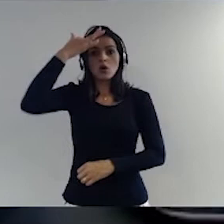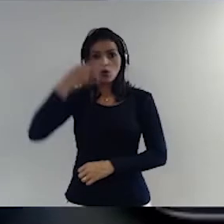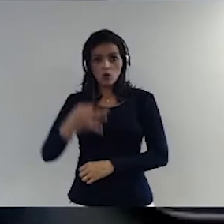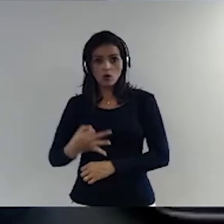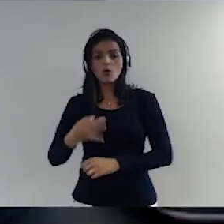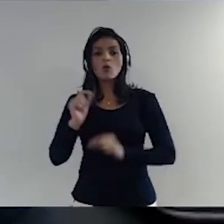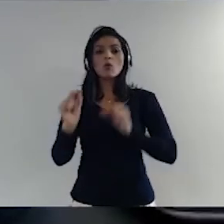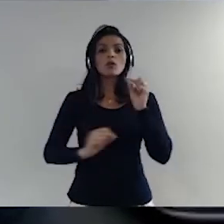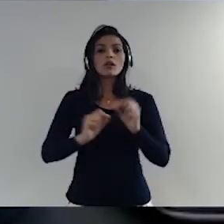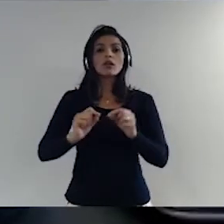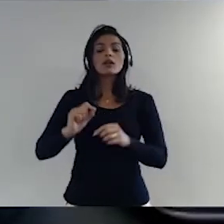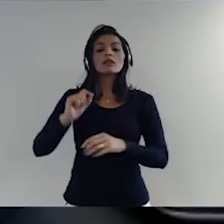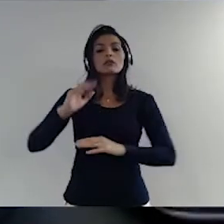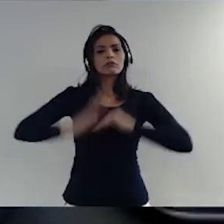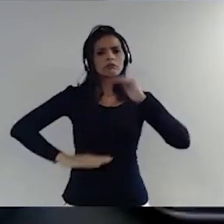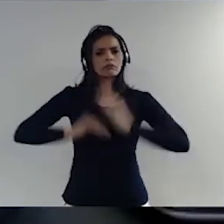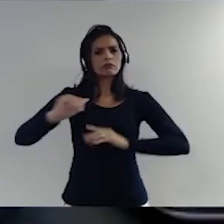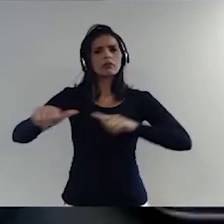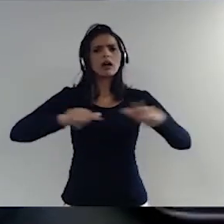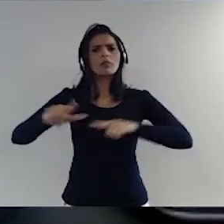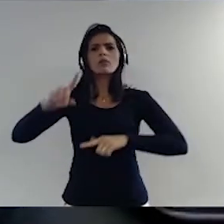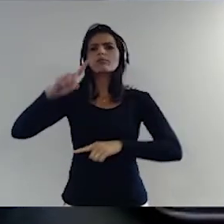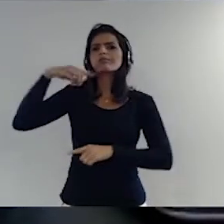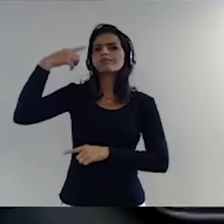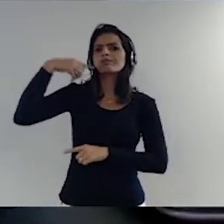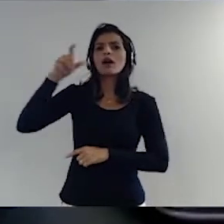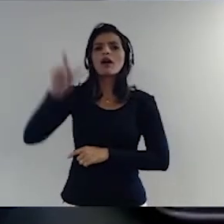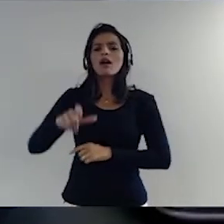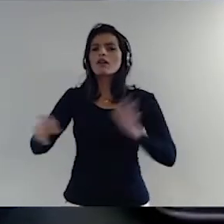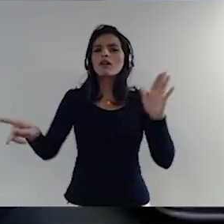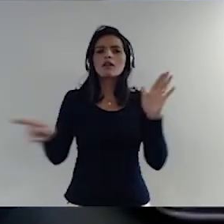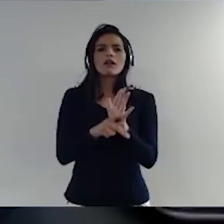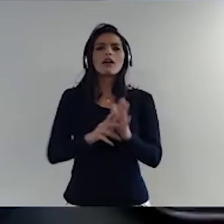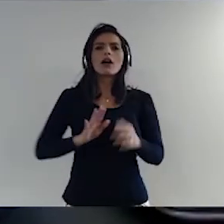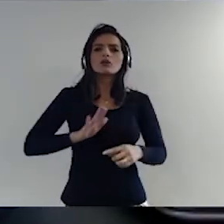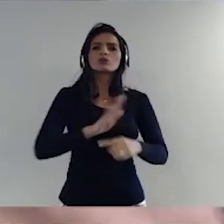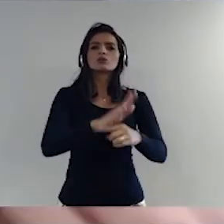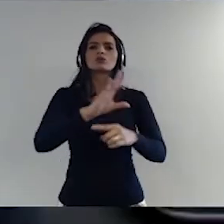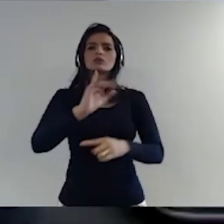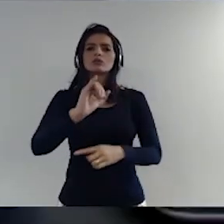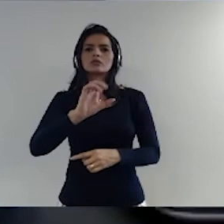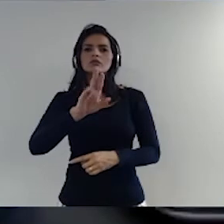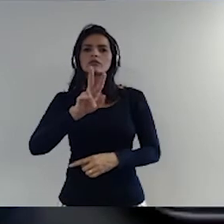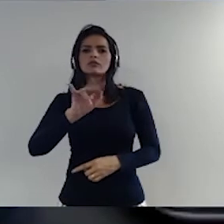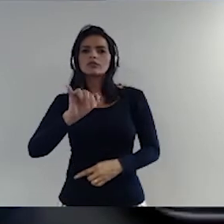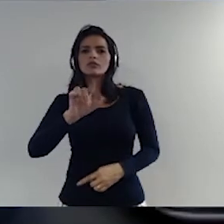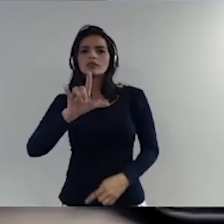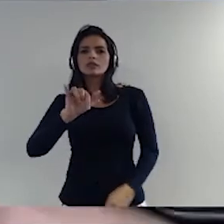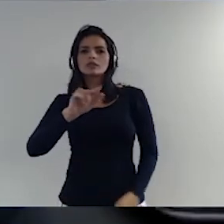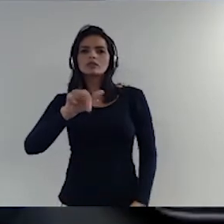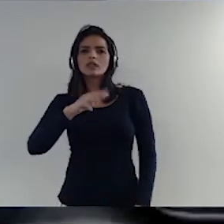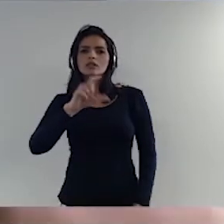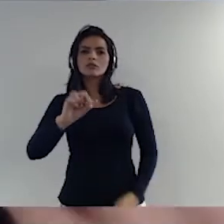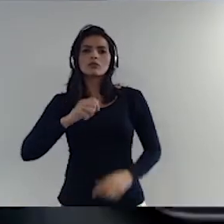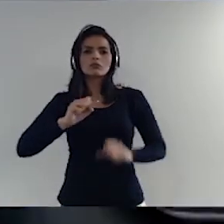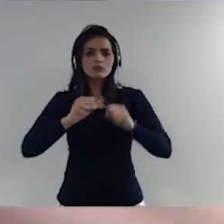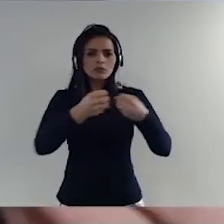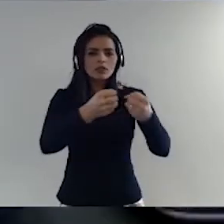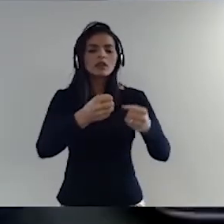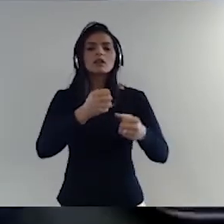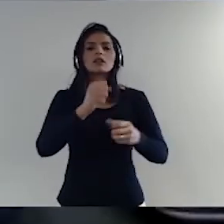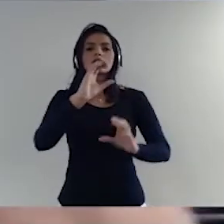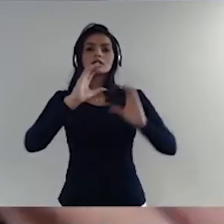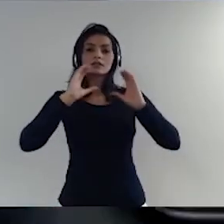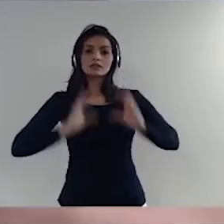o exercício da advocacia é instrumento civilizatório para defender o cidadão, os mais de